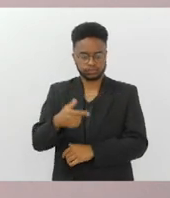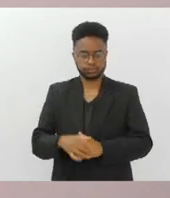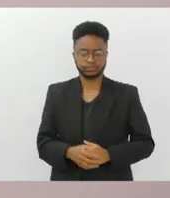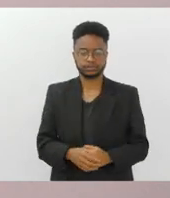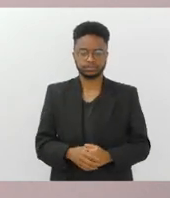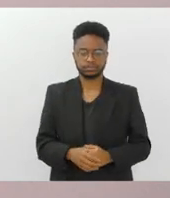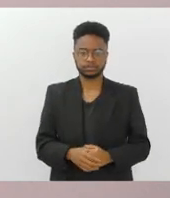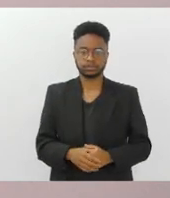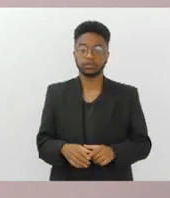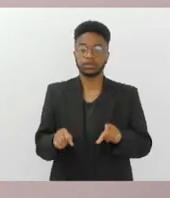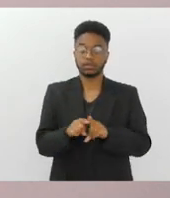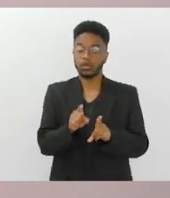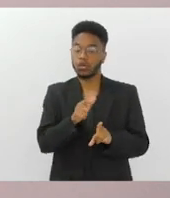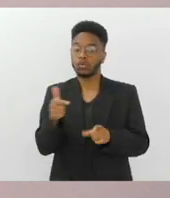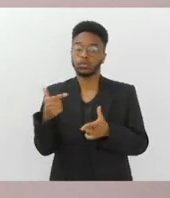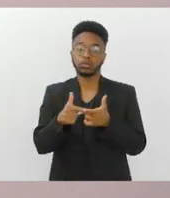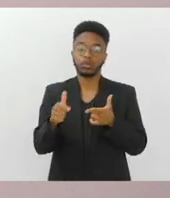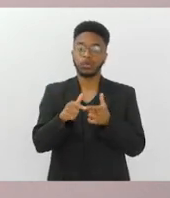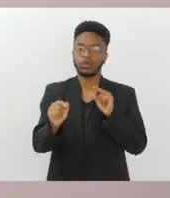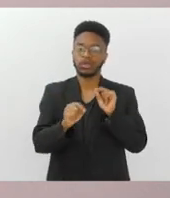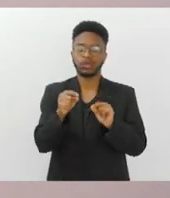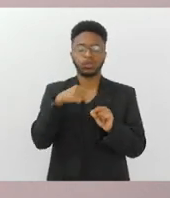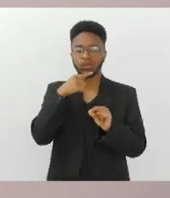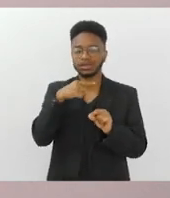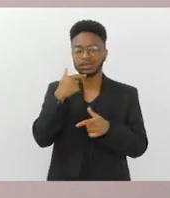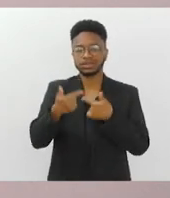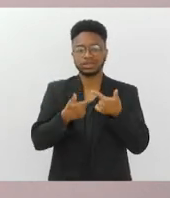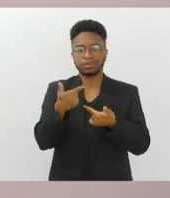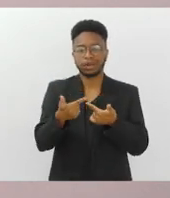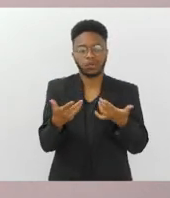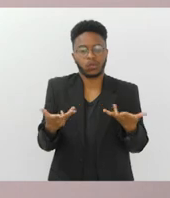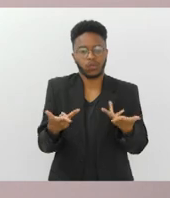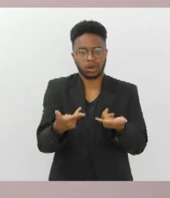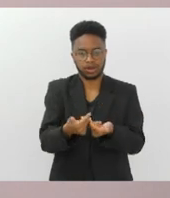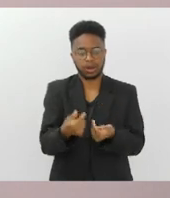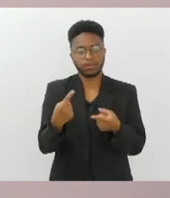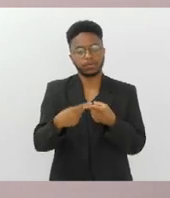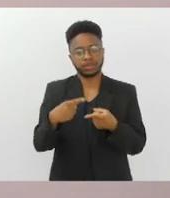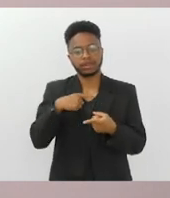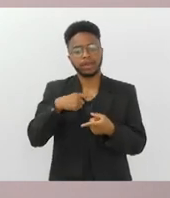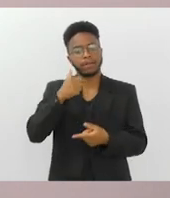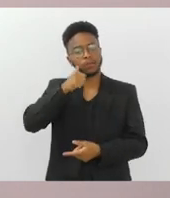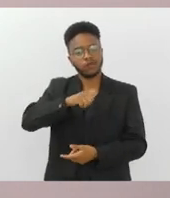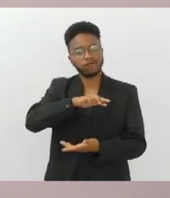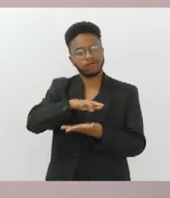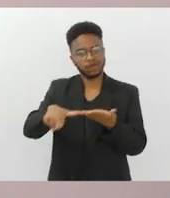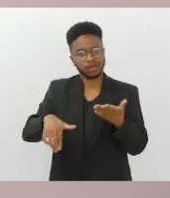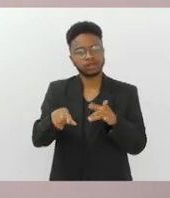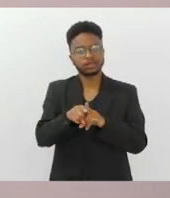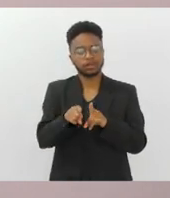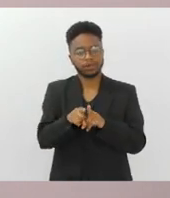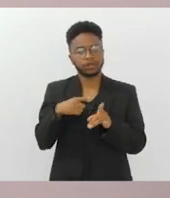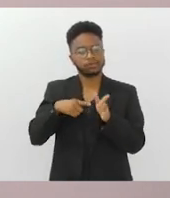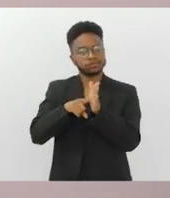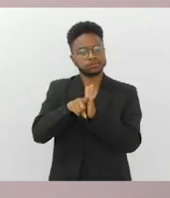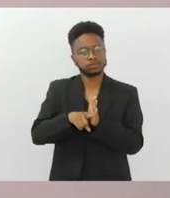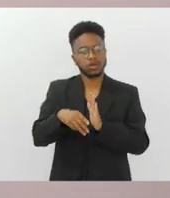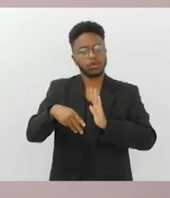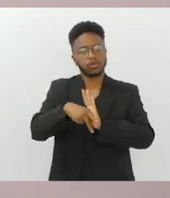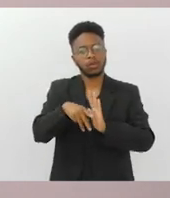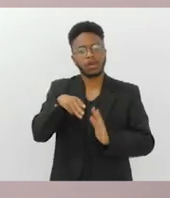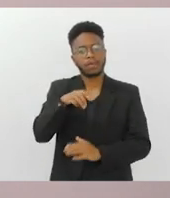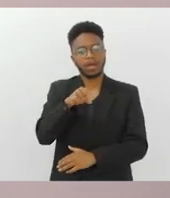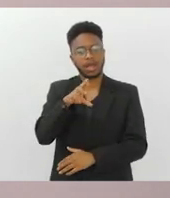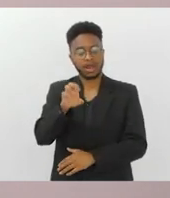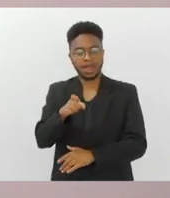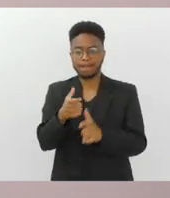Outro problema são as condições de trabalho precárias. São muitas as mulheres, e, segundo o Censo Maré, lá na Maré, a maioria das